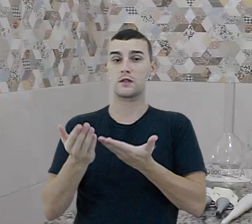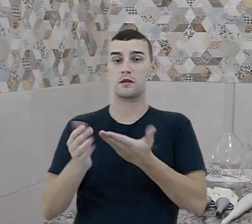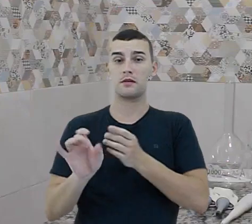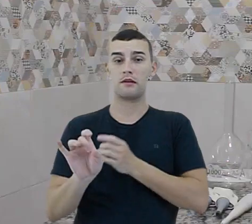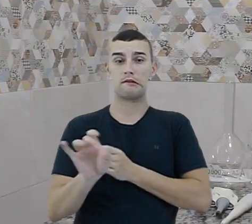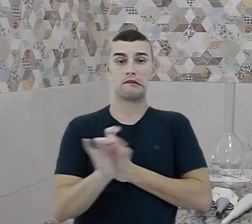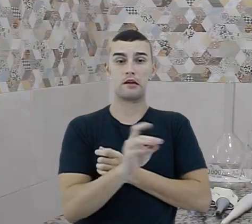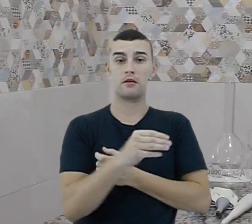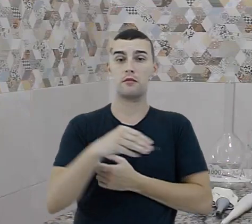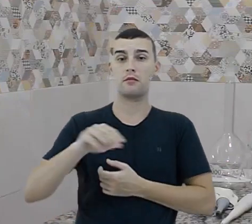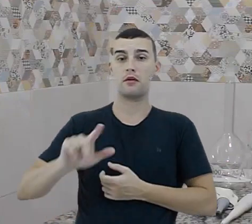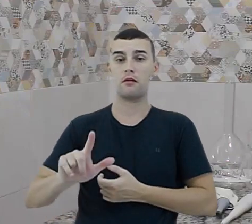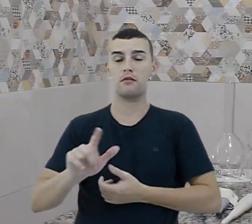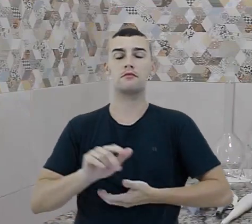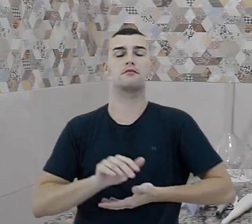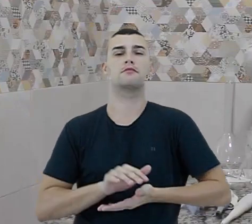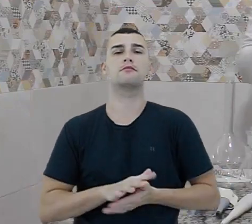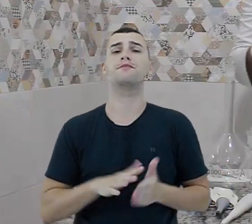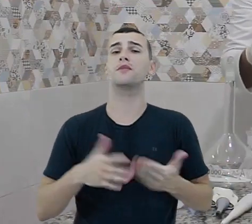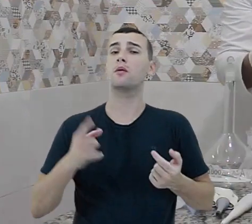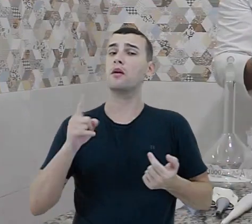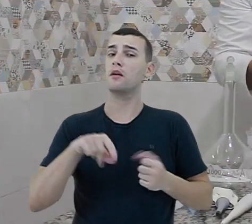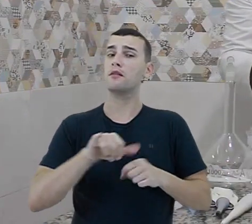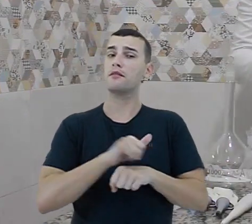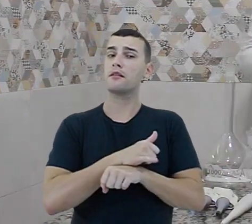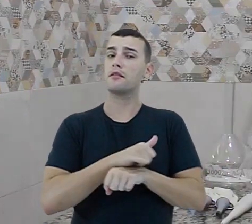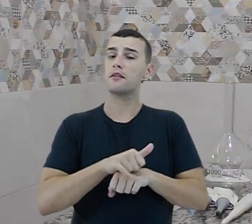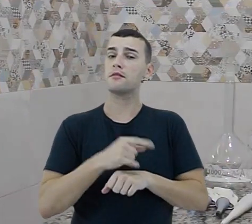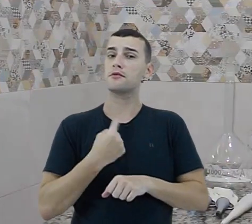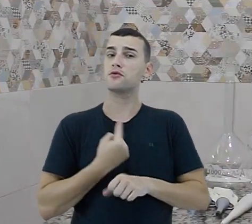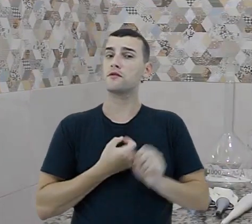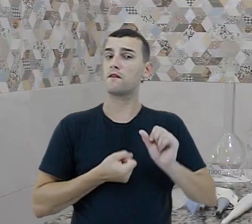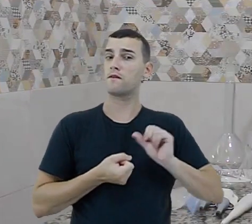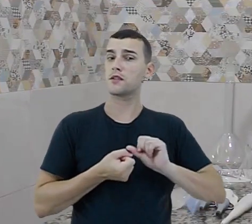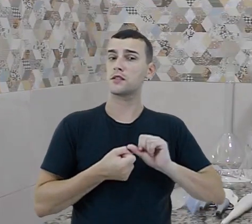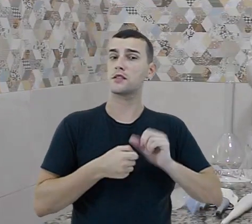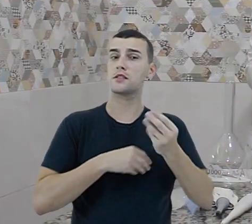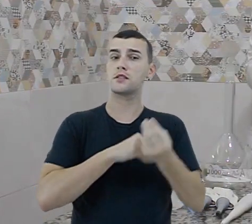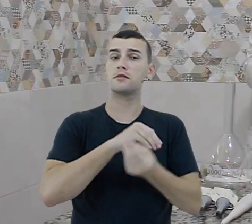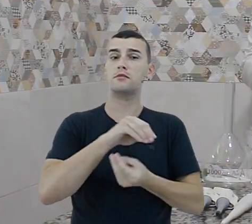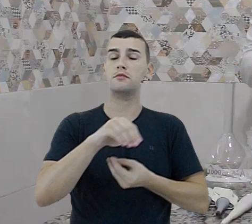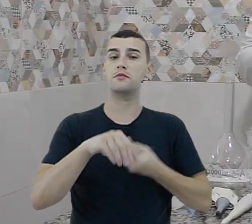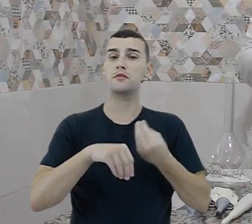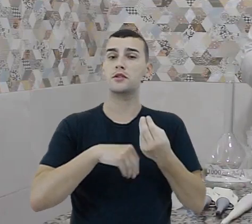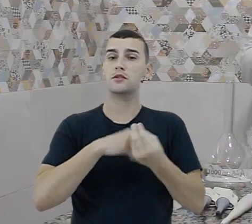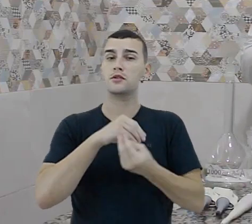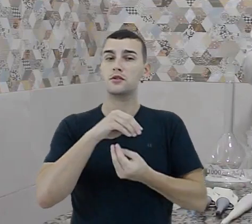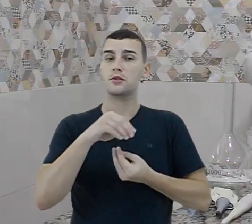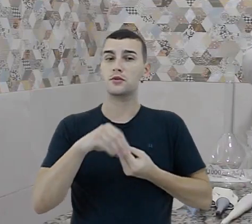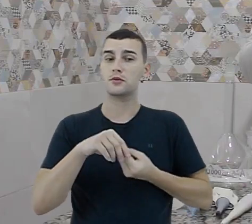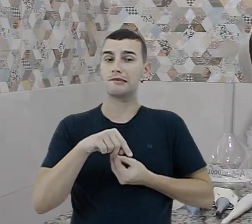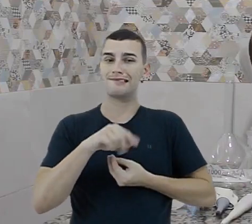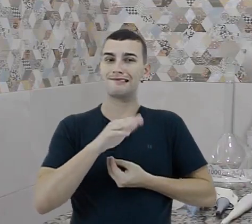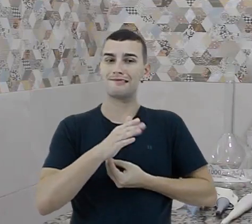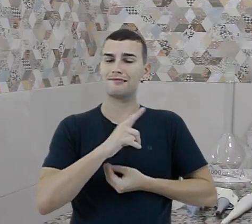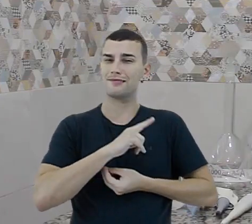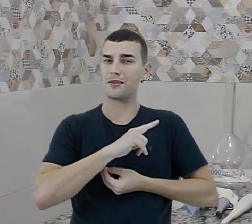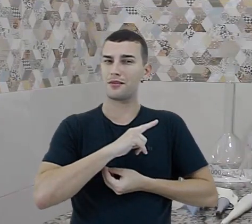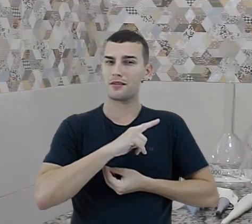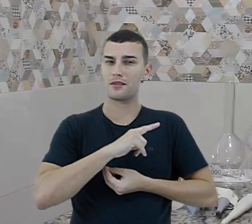por ml, certo? Então aqui é uma forma de nós fazermos uma solução com uma